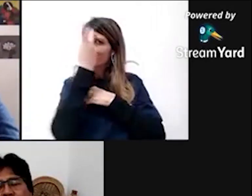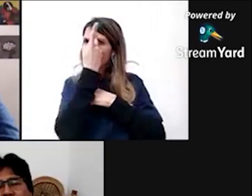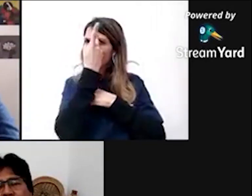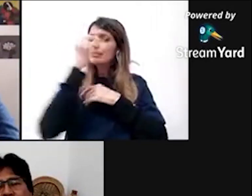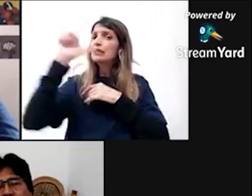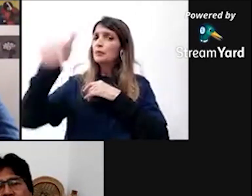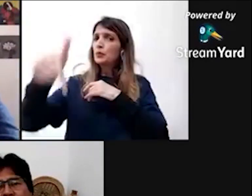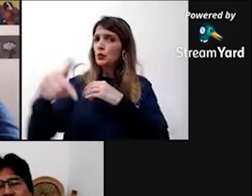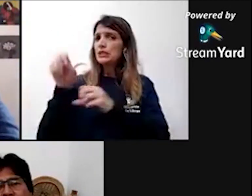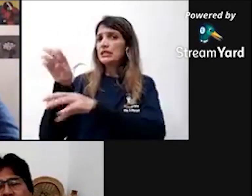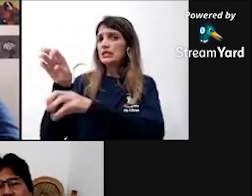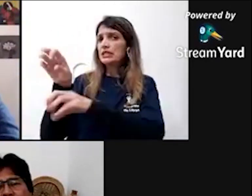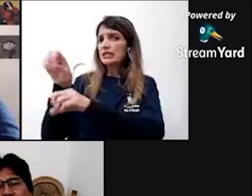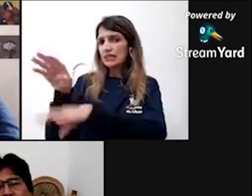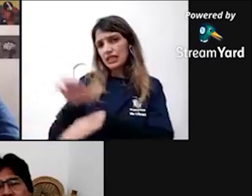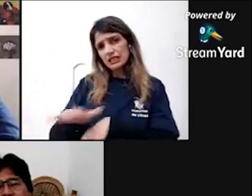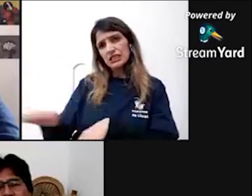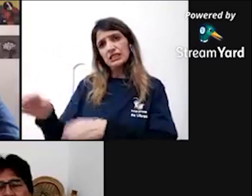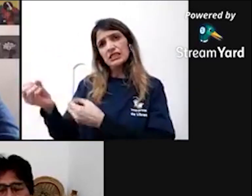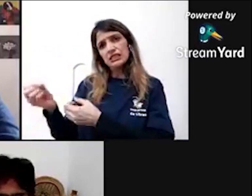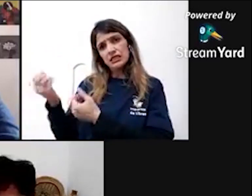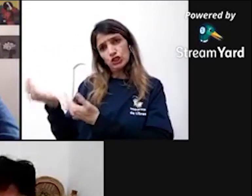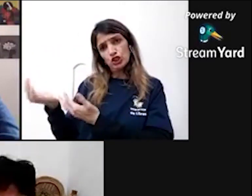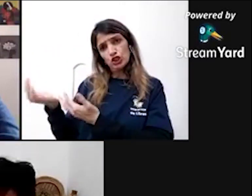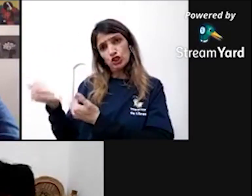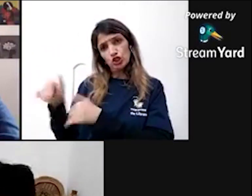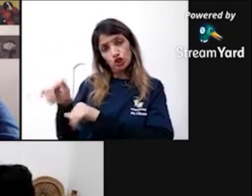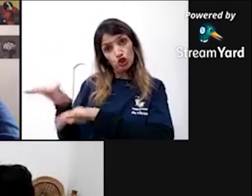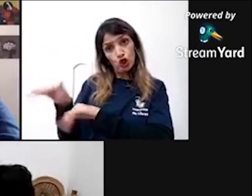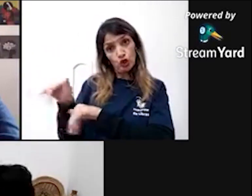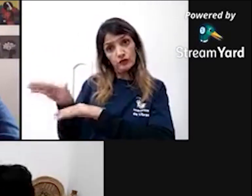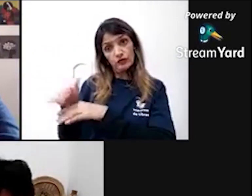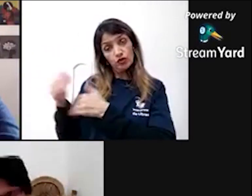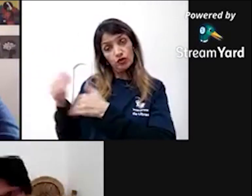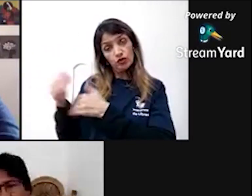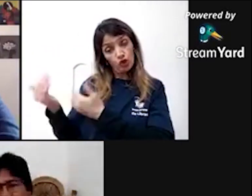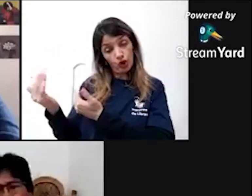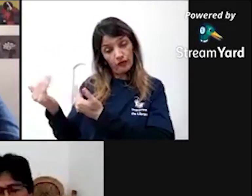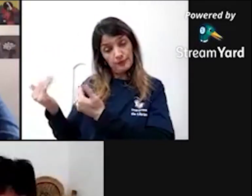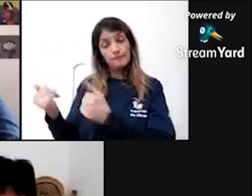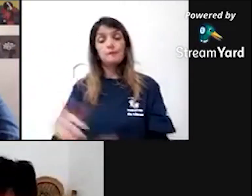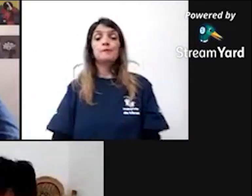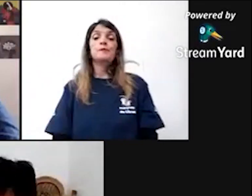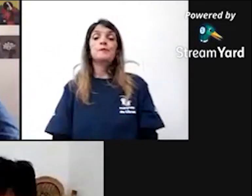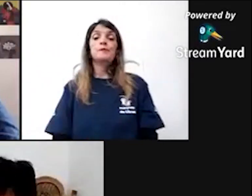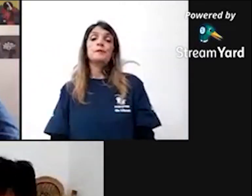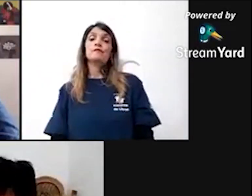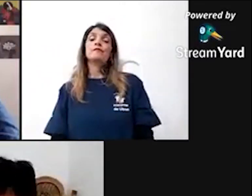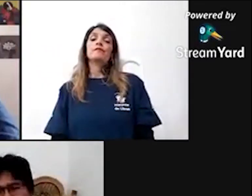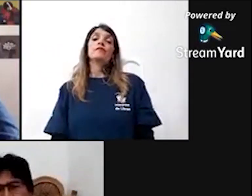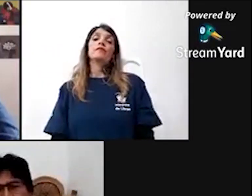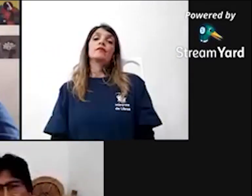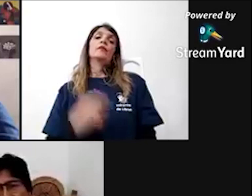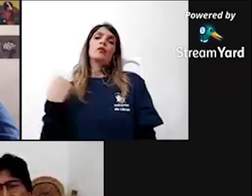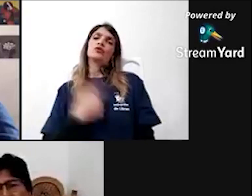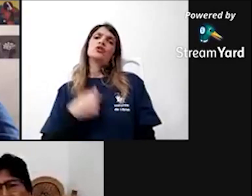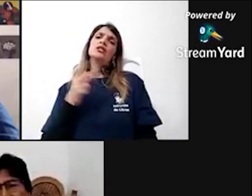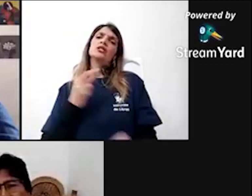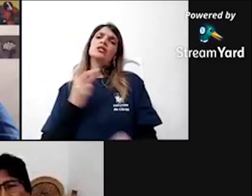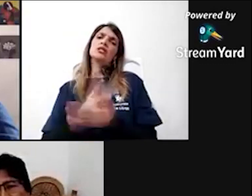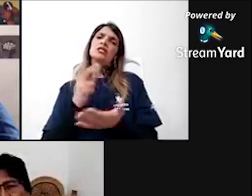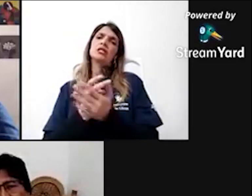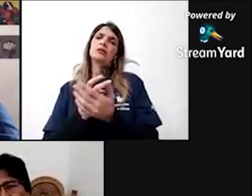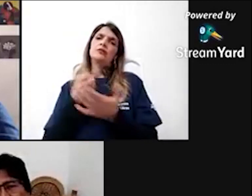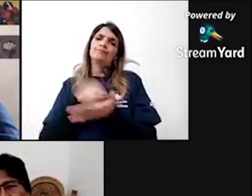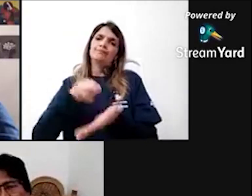jovens. Então, nós, professores, sempre fomos usados pelo sistema. Nós sempre